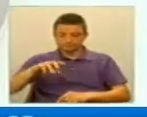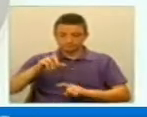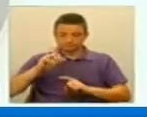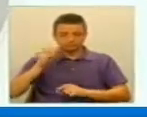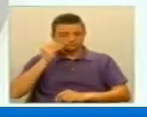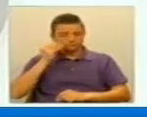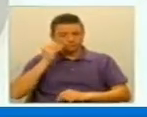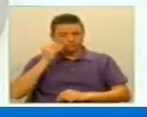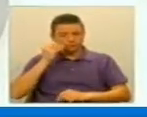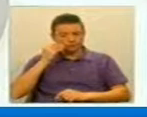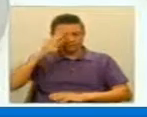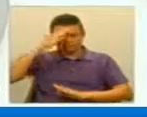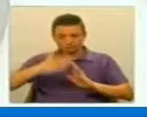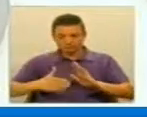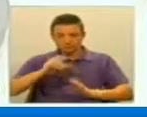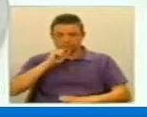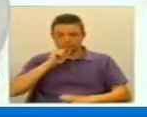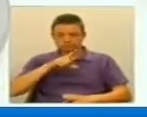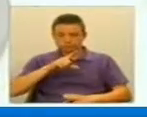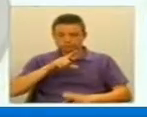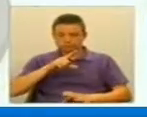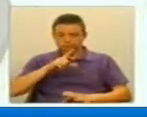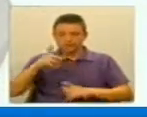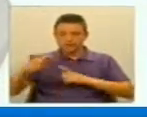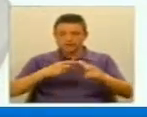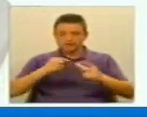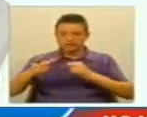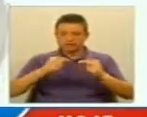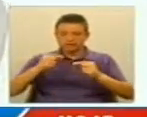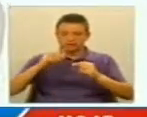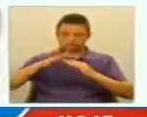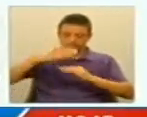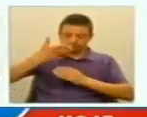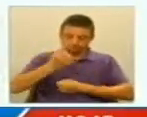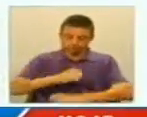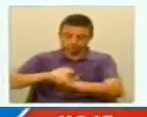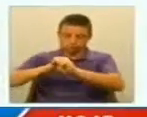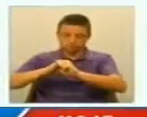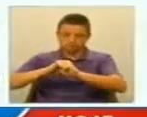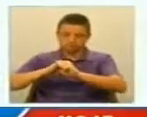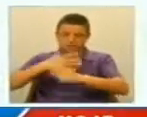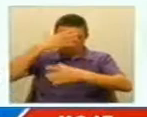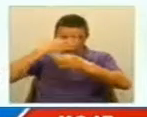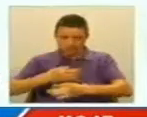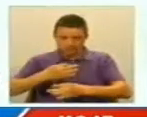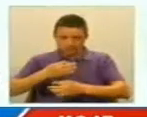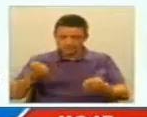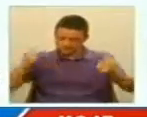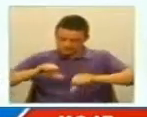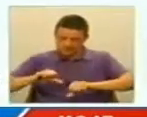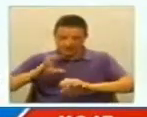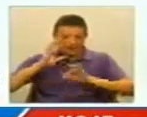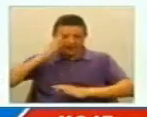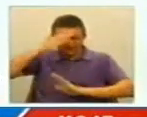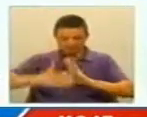é que acontece ou como é possível a expulsão de estrelas de galáxias? Sandra, portaram-se mal e, portanto, tiveram que ser disciplinados. No fundo, foi isso que aconteceu.